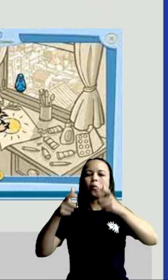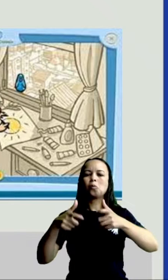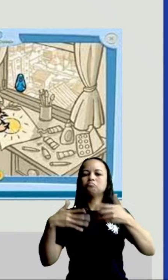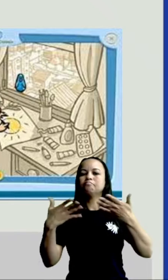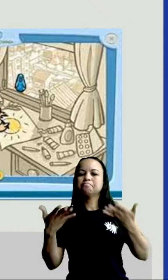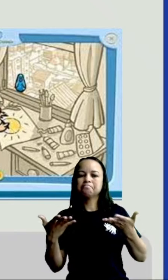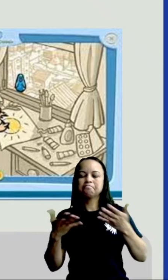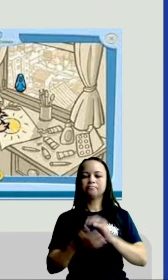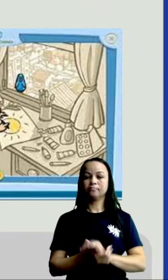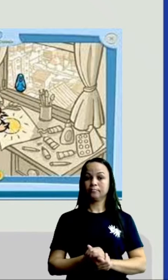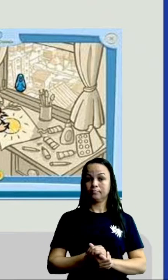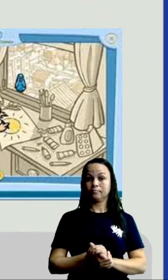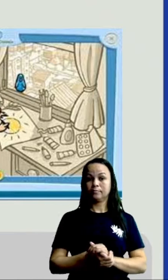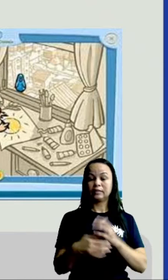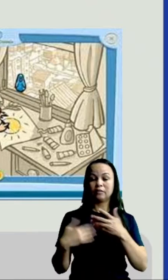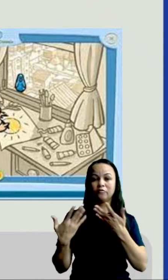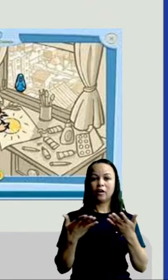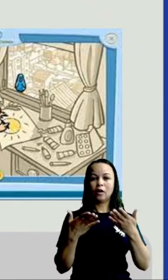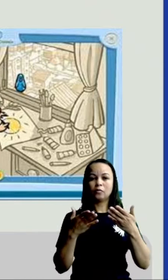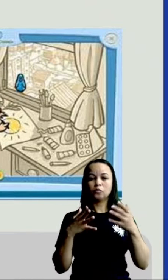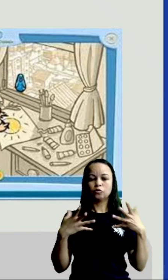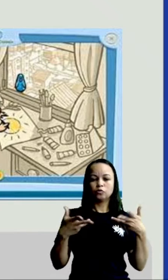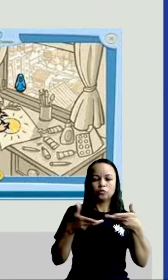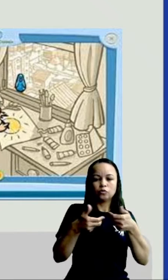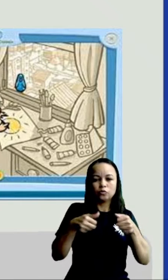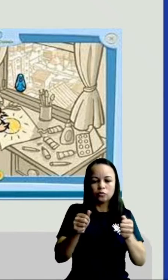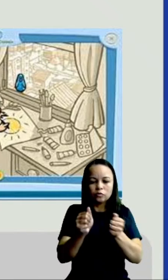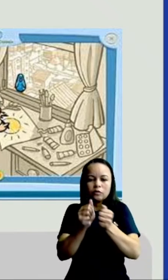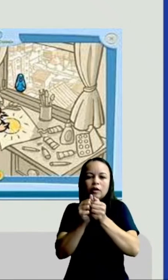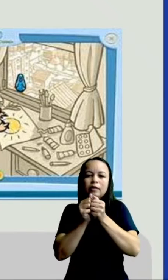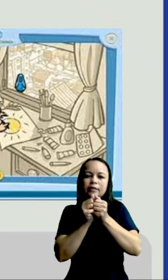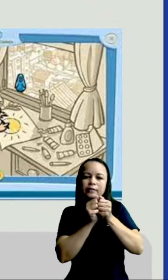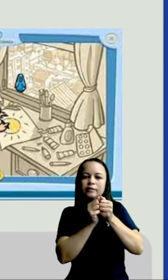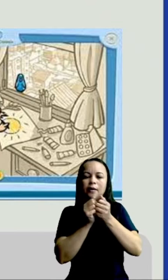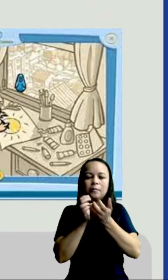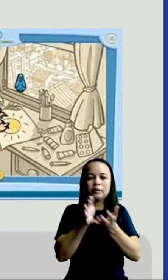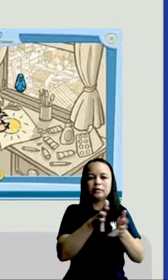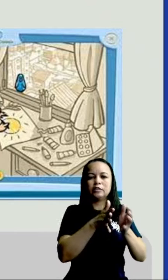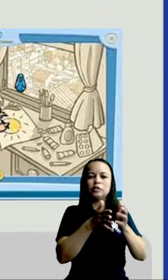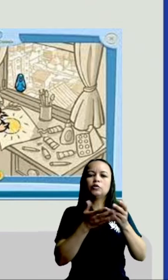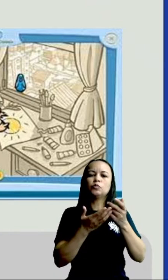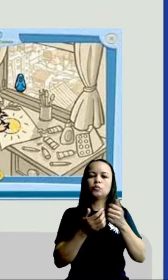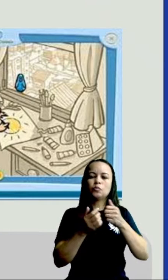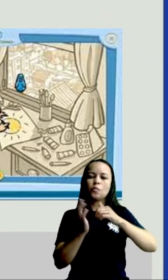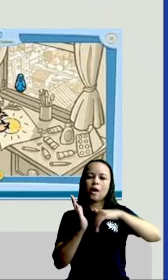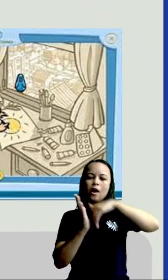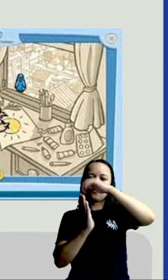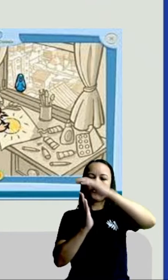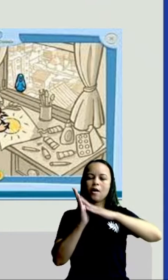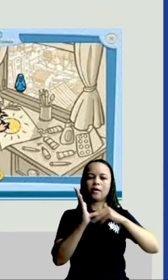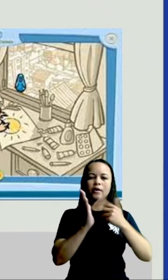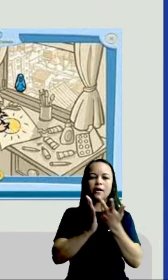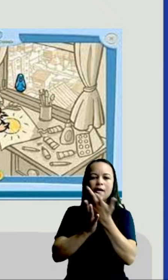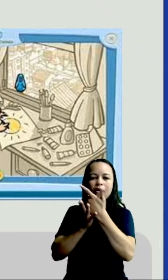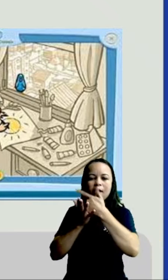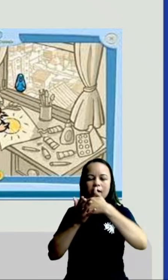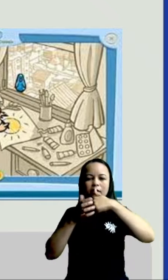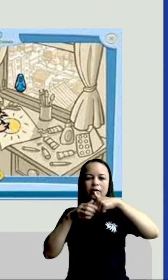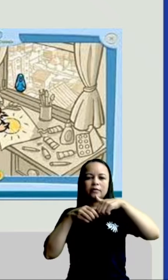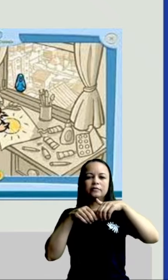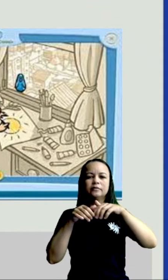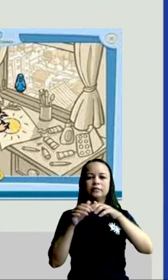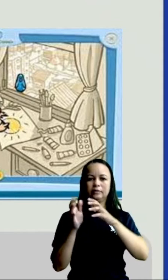Vamos todos numa linha linda passarela de uma de uma cor ela que um dia enfim descolorirá